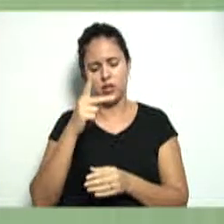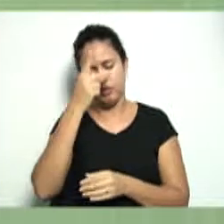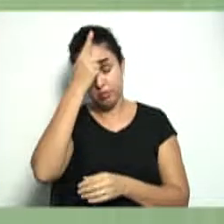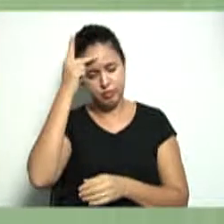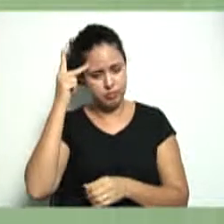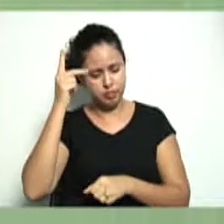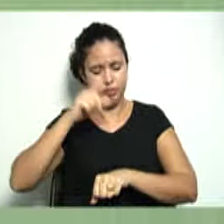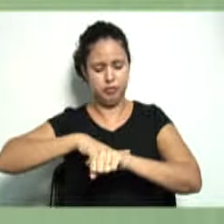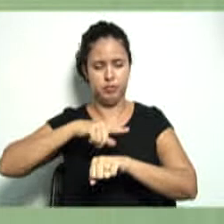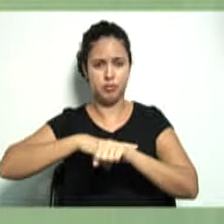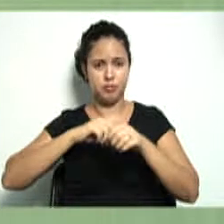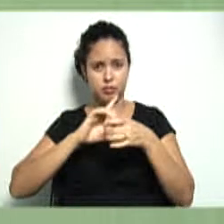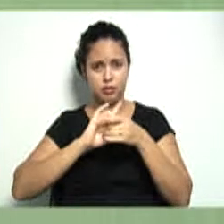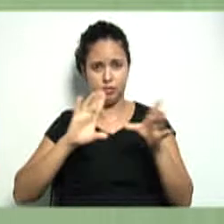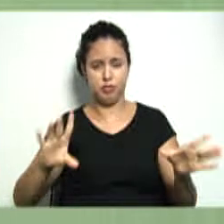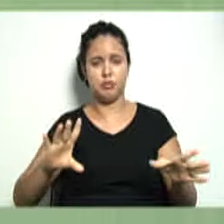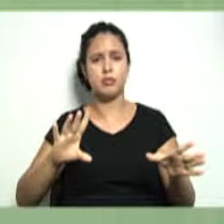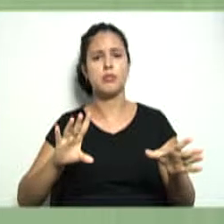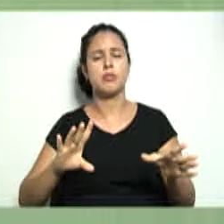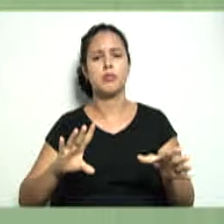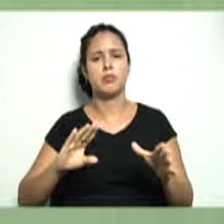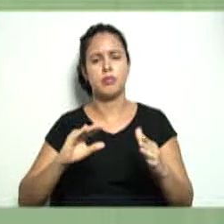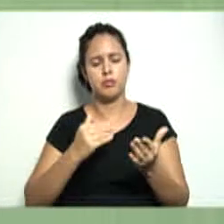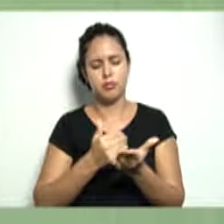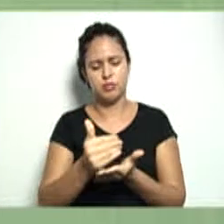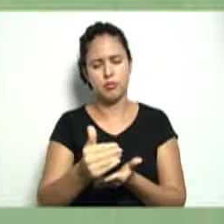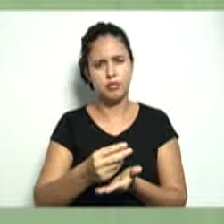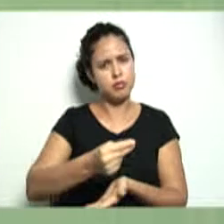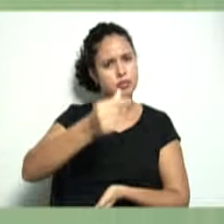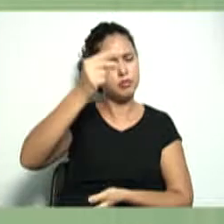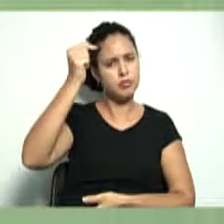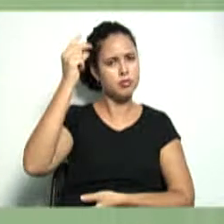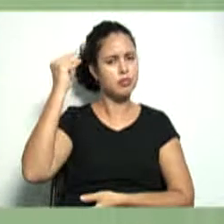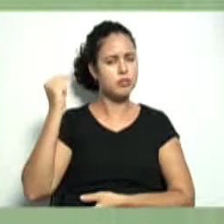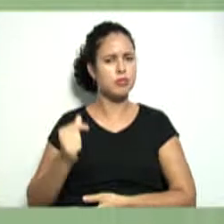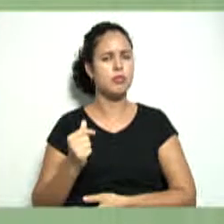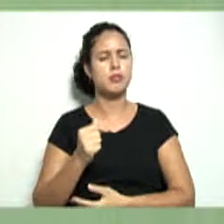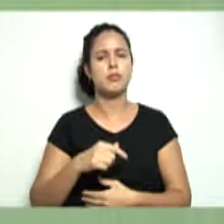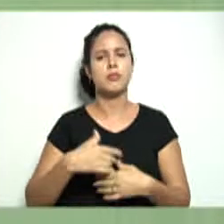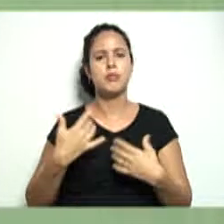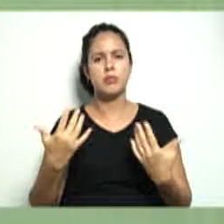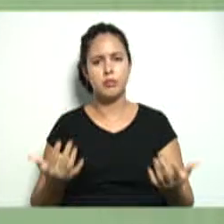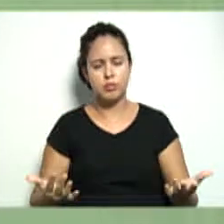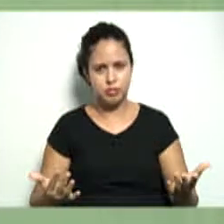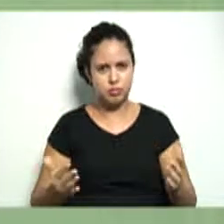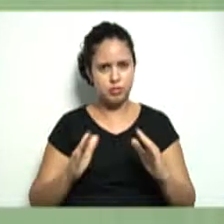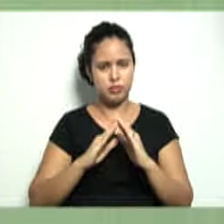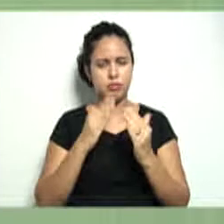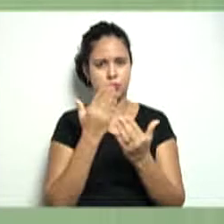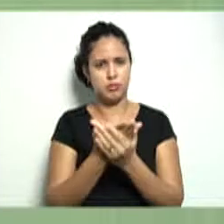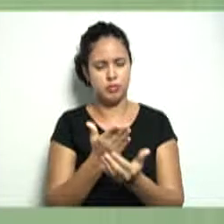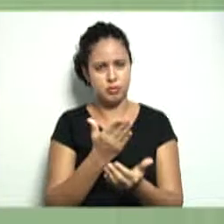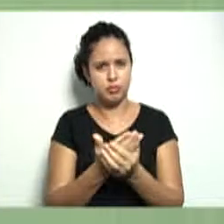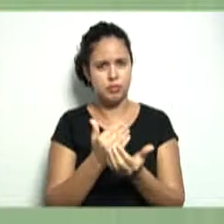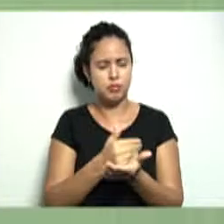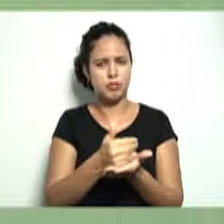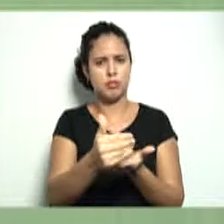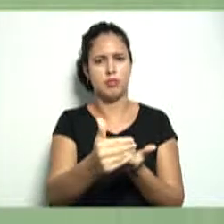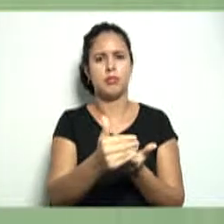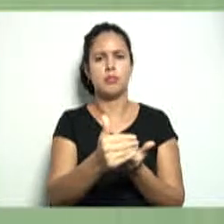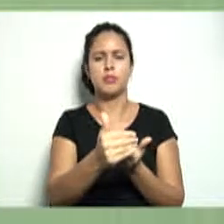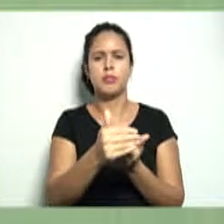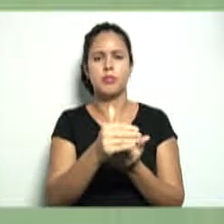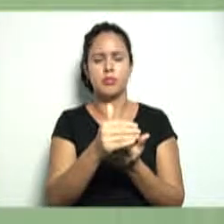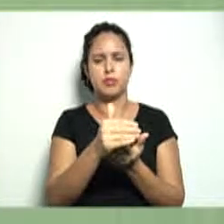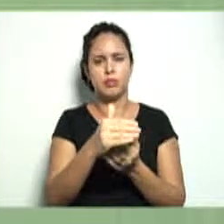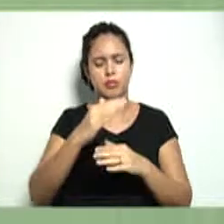que surgiu lá na antiguidade, né? Então, esse aqui, houve a necessidade de institucionalizar a